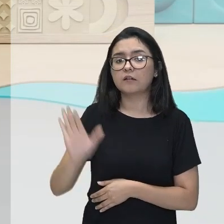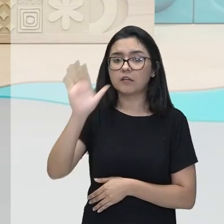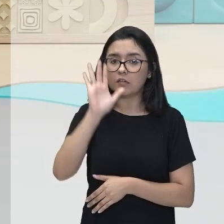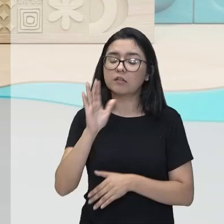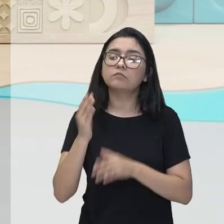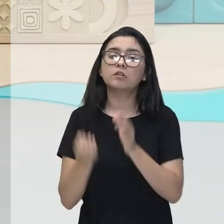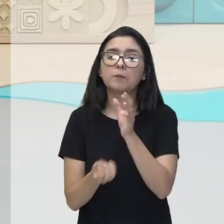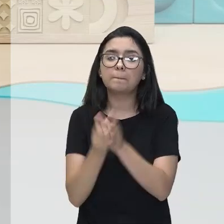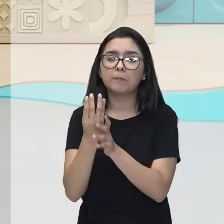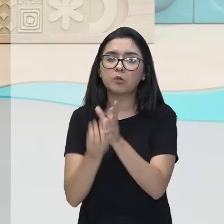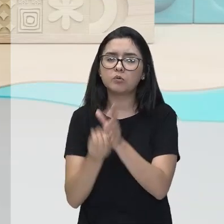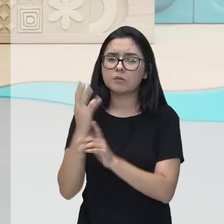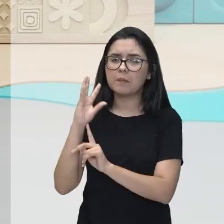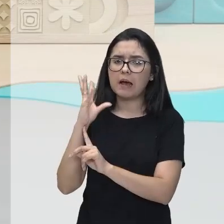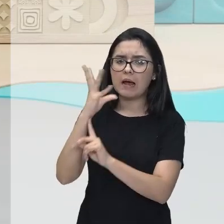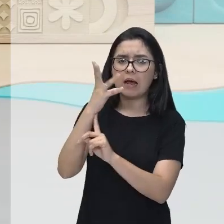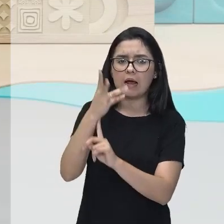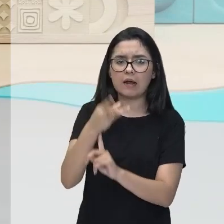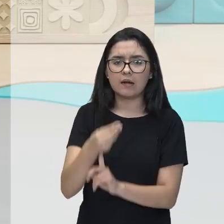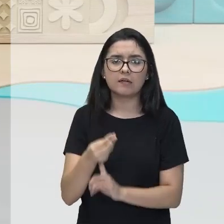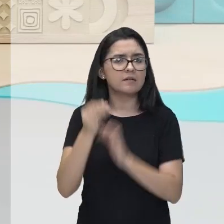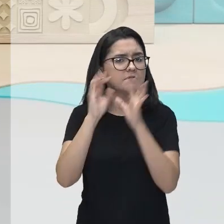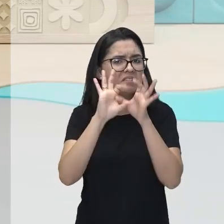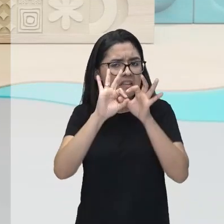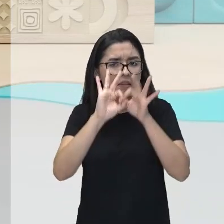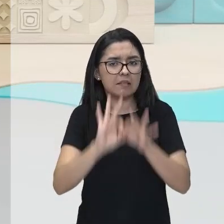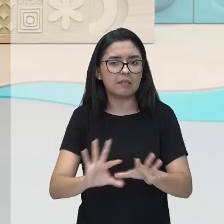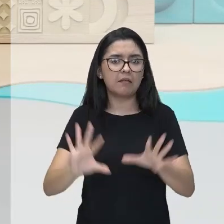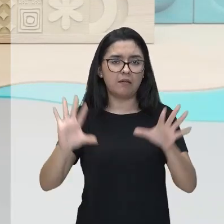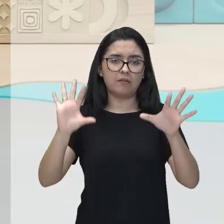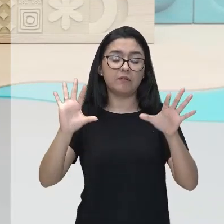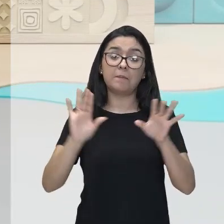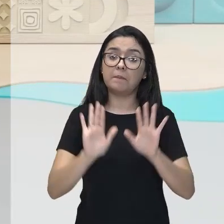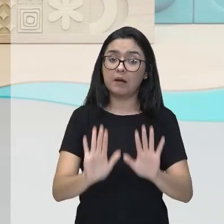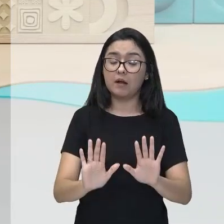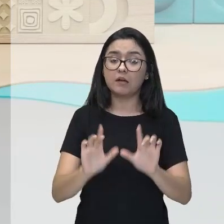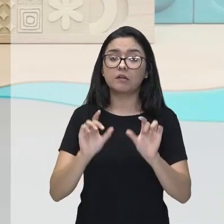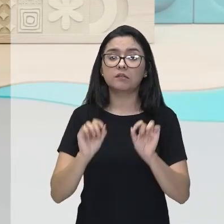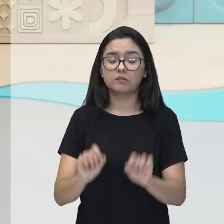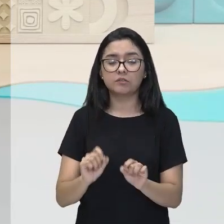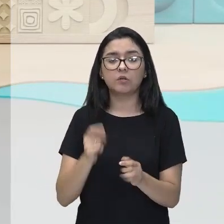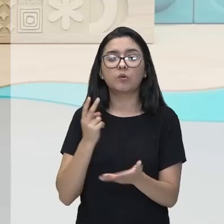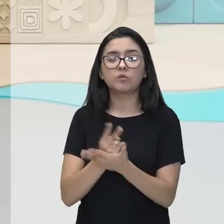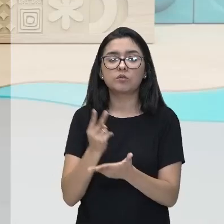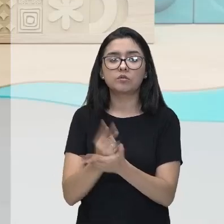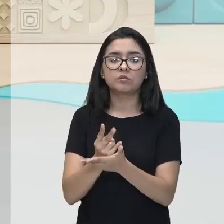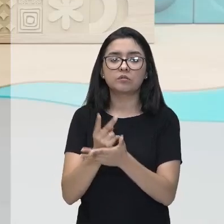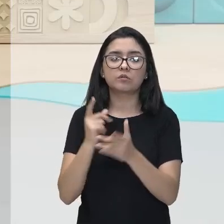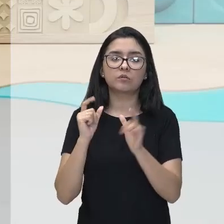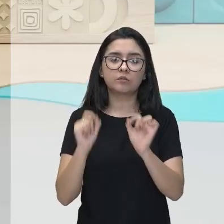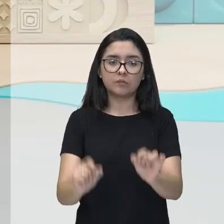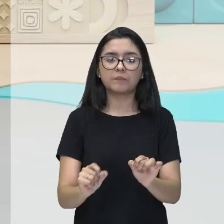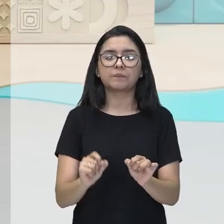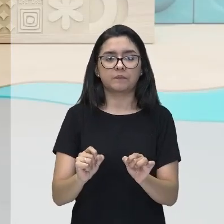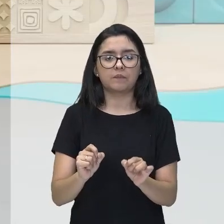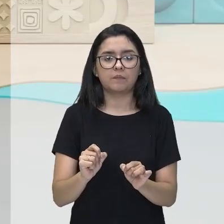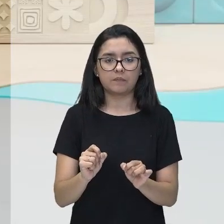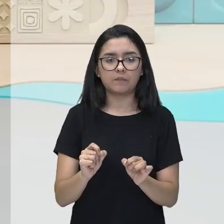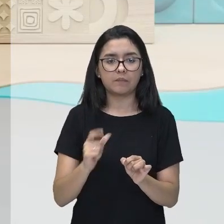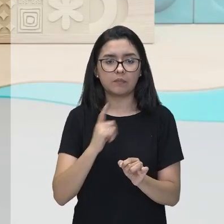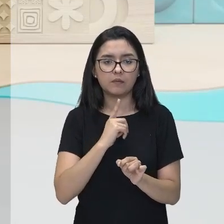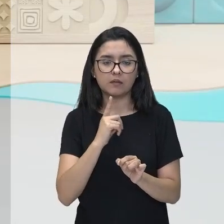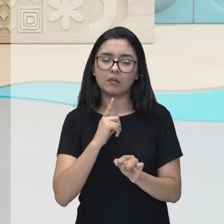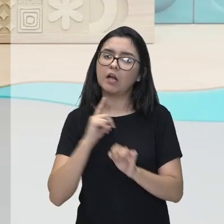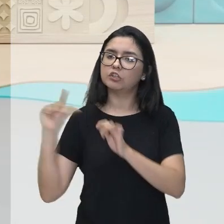produzir uma arte bastante livre, mas ainda assim preservando o rigor que